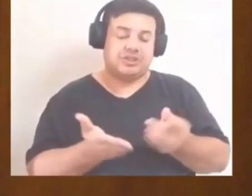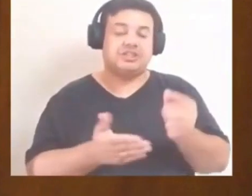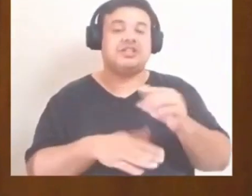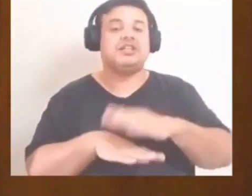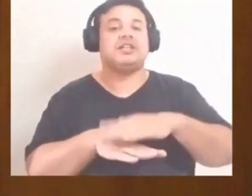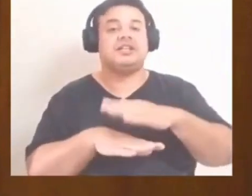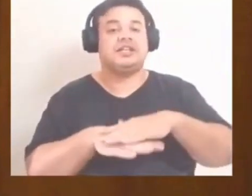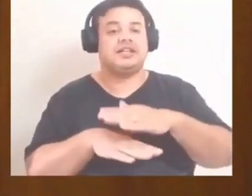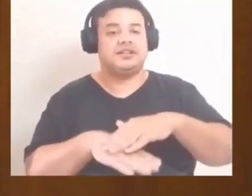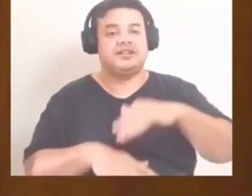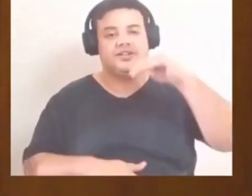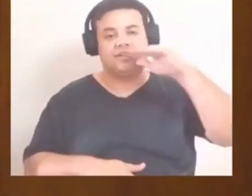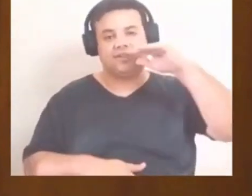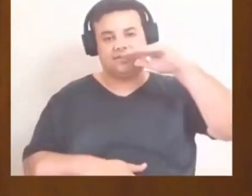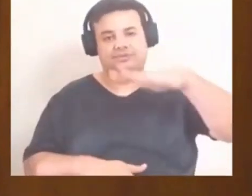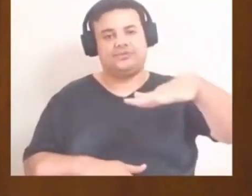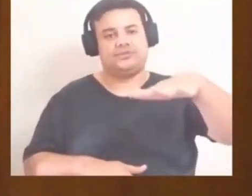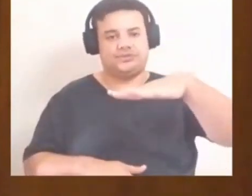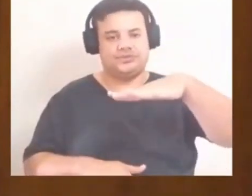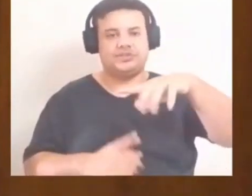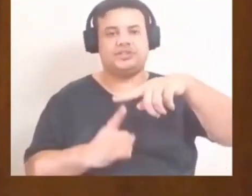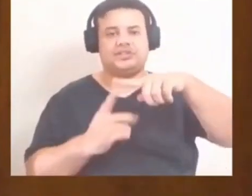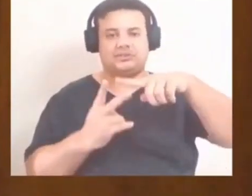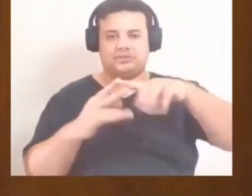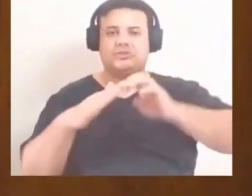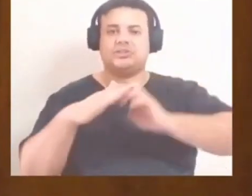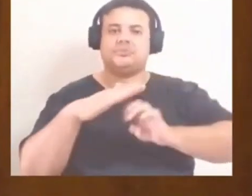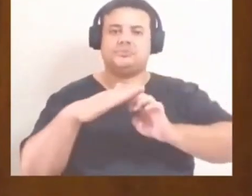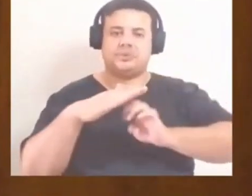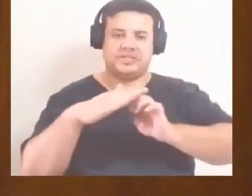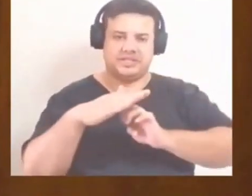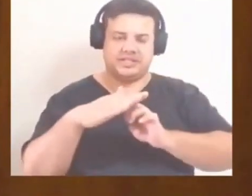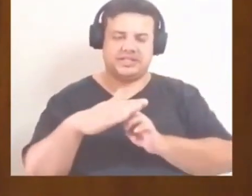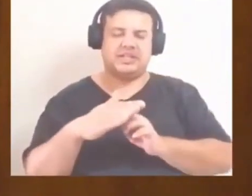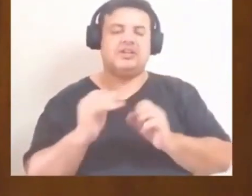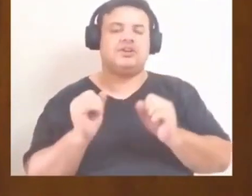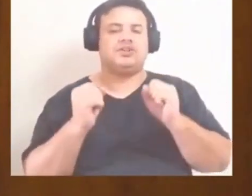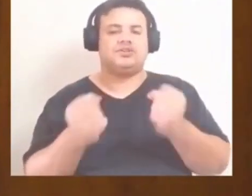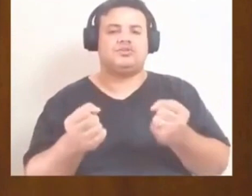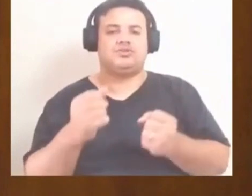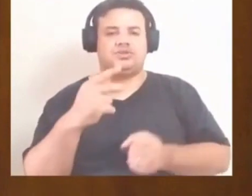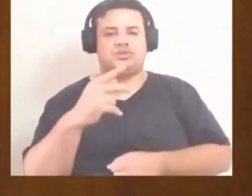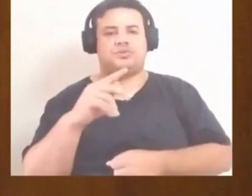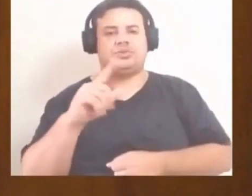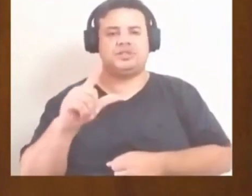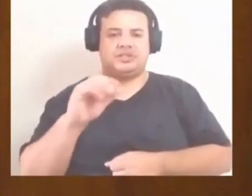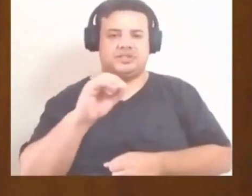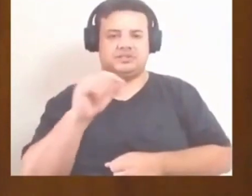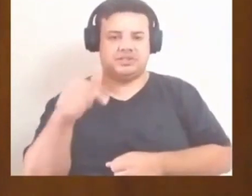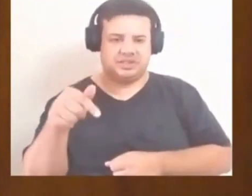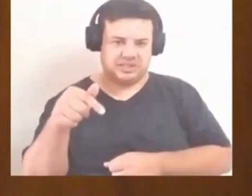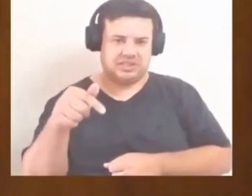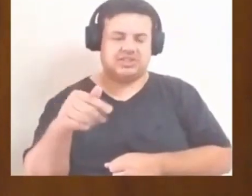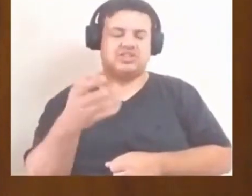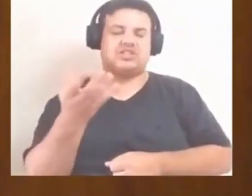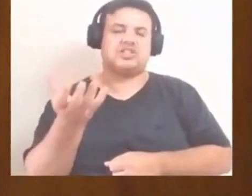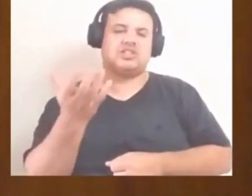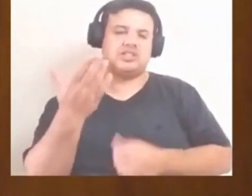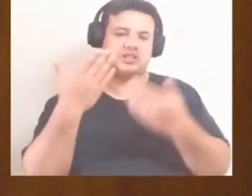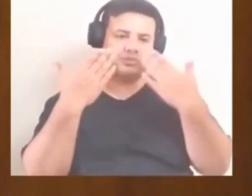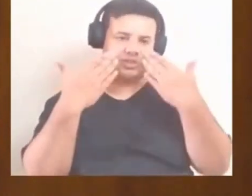são os funcionários dessas duas empresas os Defensores do pele 07 dizem que querem trazer para a nossa previdência